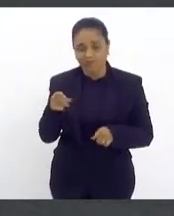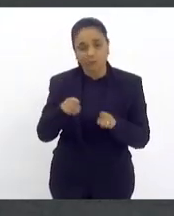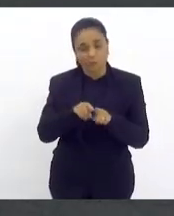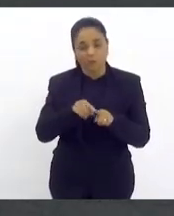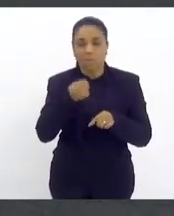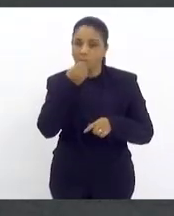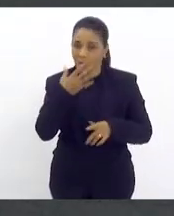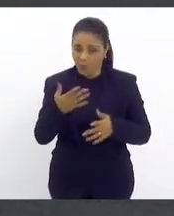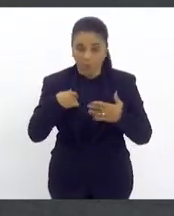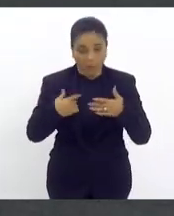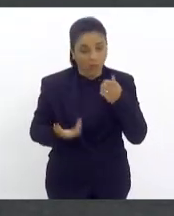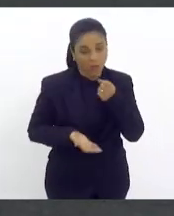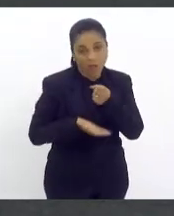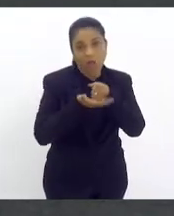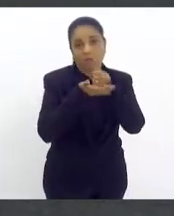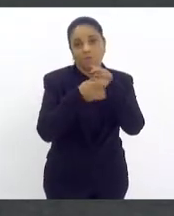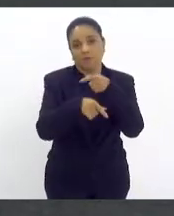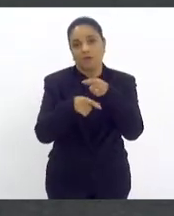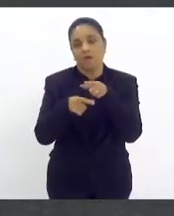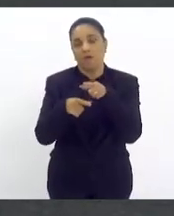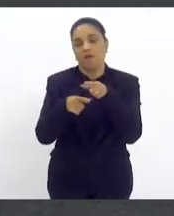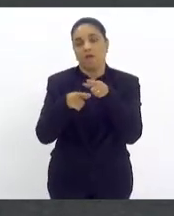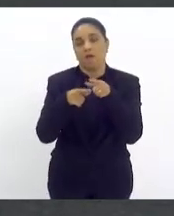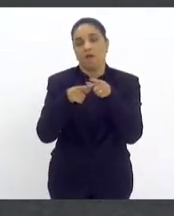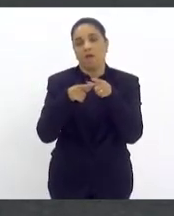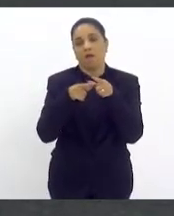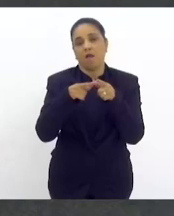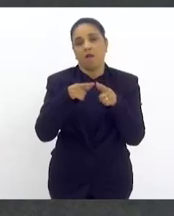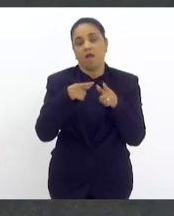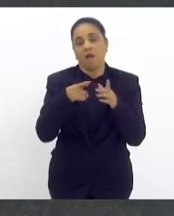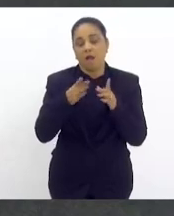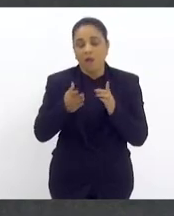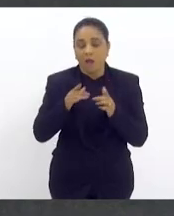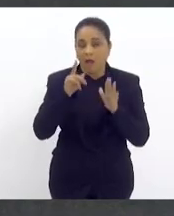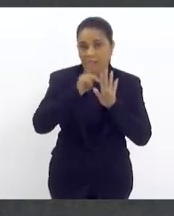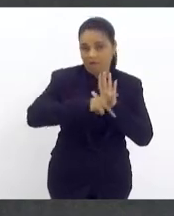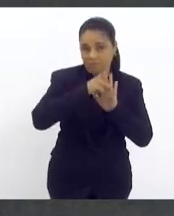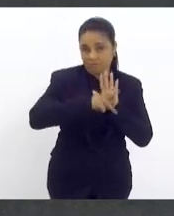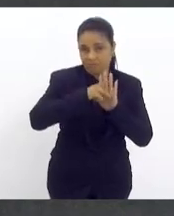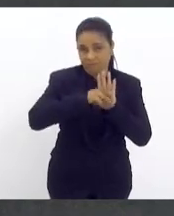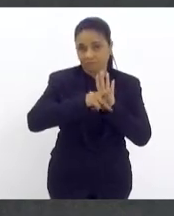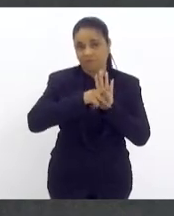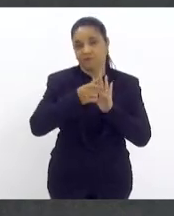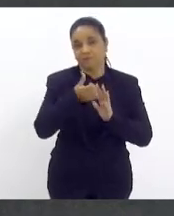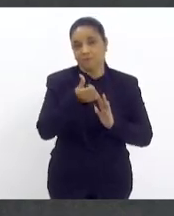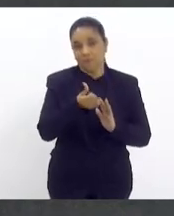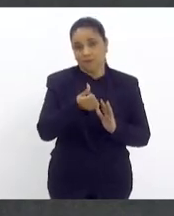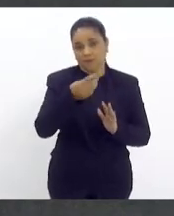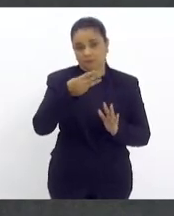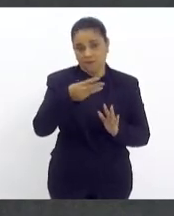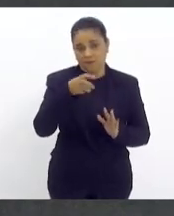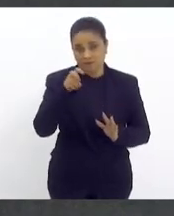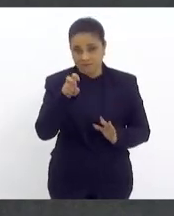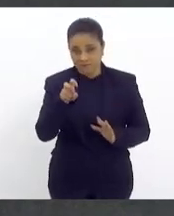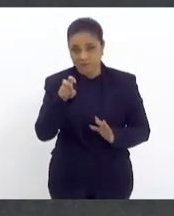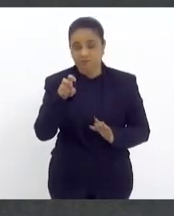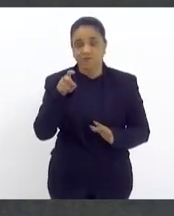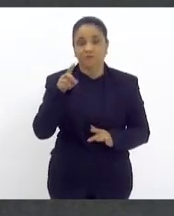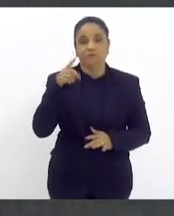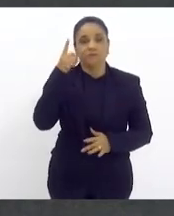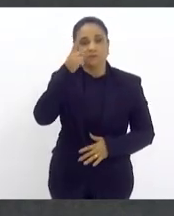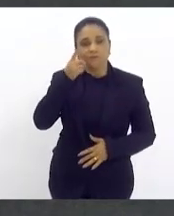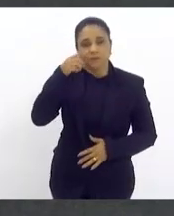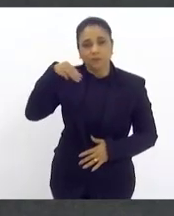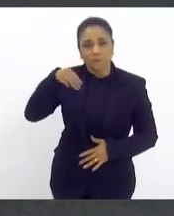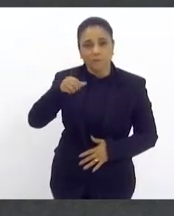a indicação Legislativa 635 da deputada Marta Rocha presidiu muito muito tempo a